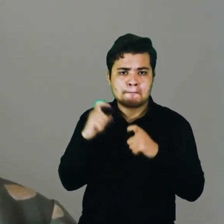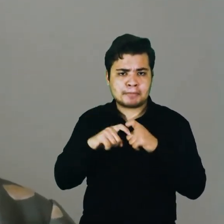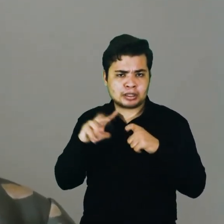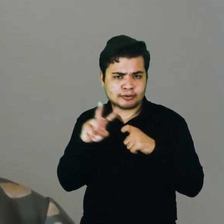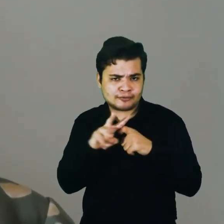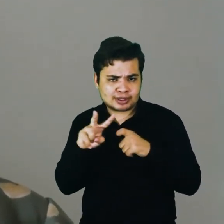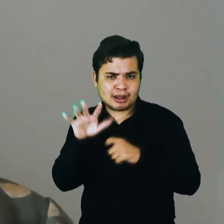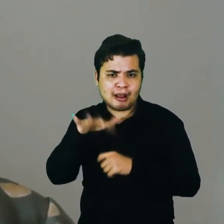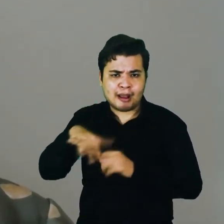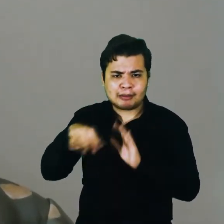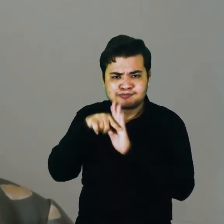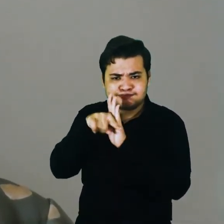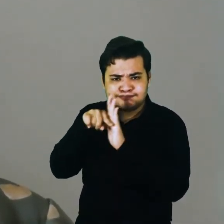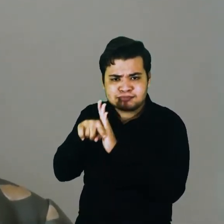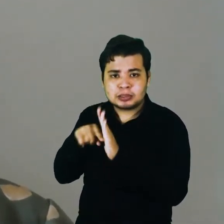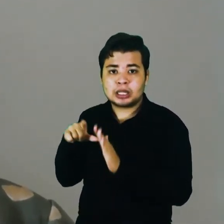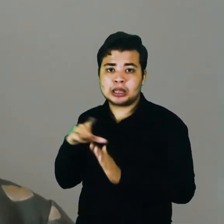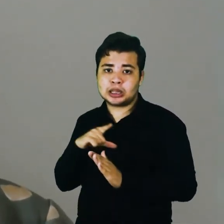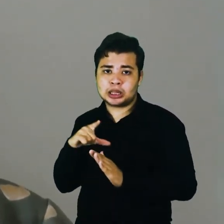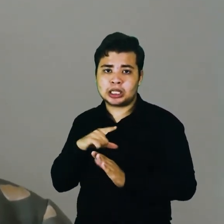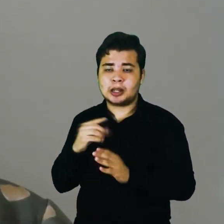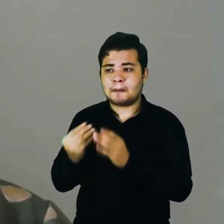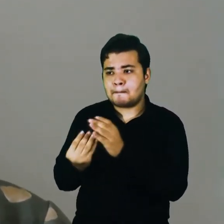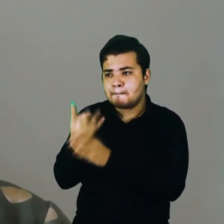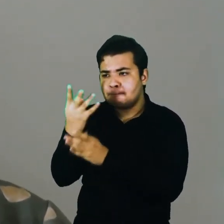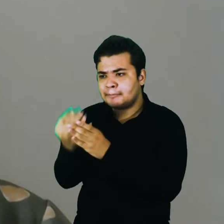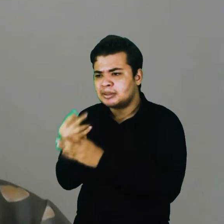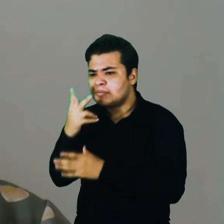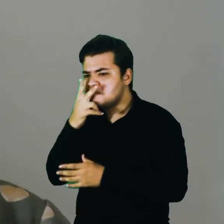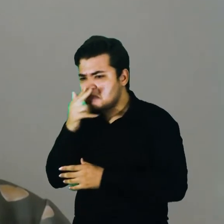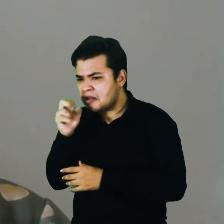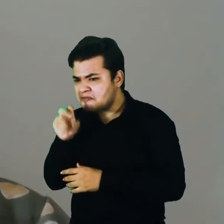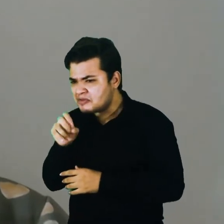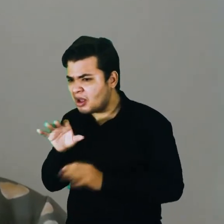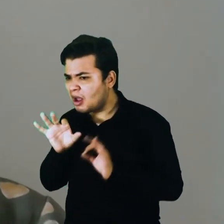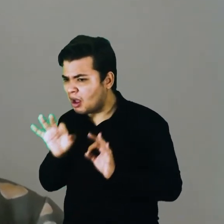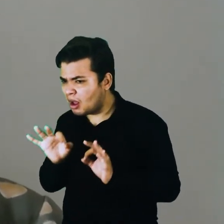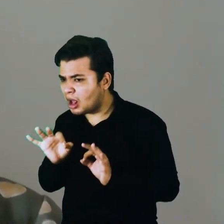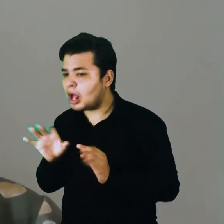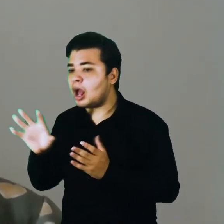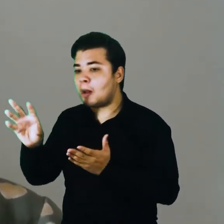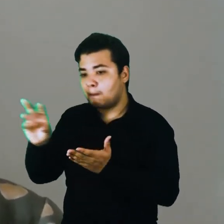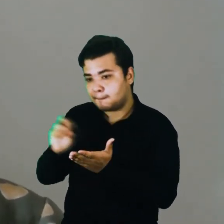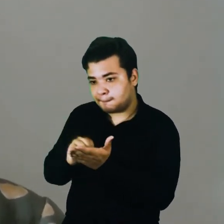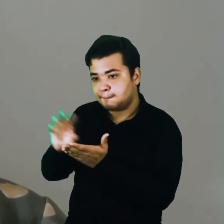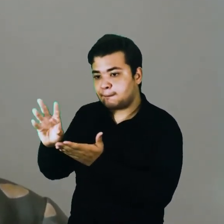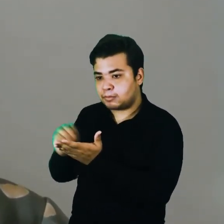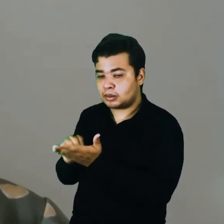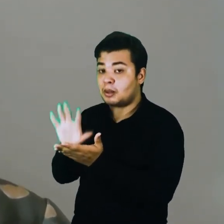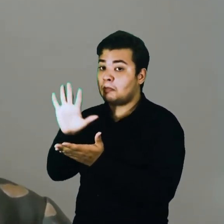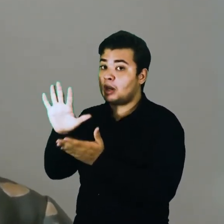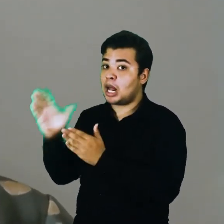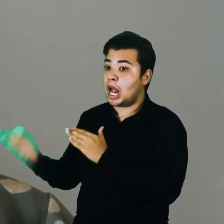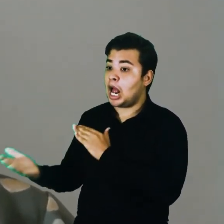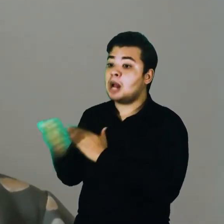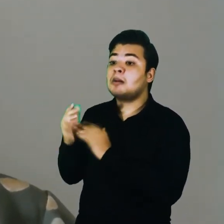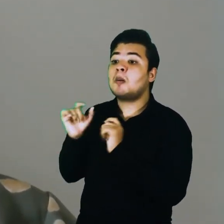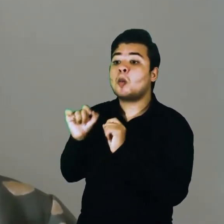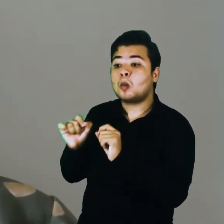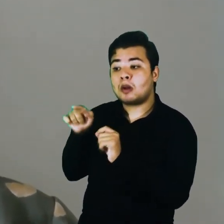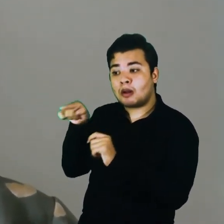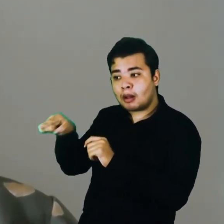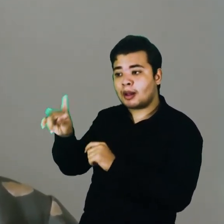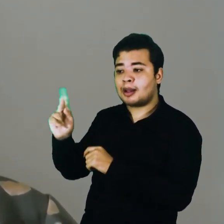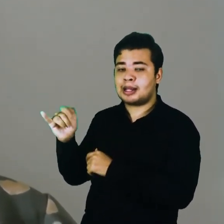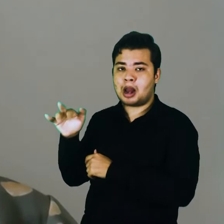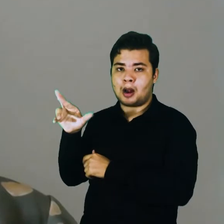veterinários, pesquisadores na área, nós sempre coletamos as plantas suspeitas com orientação da equipe do herbário. Nós